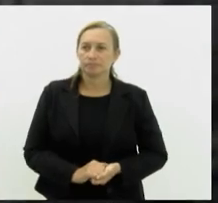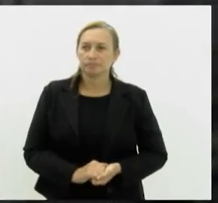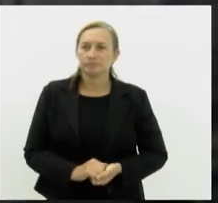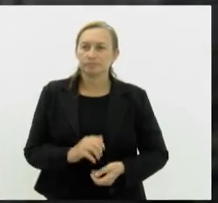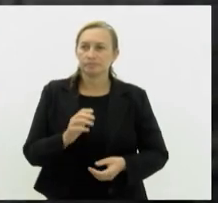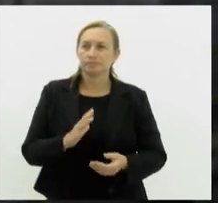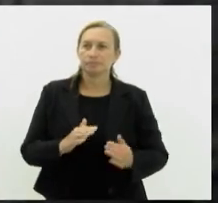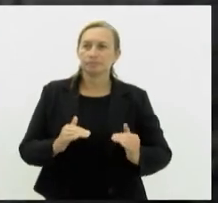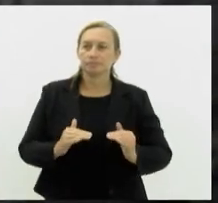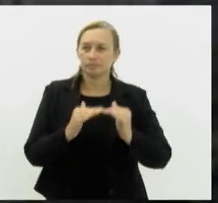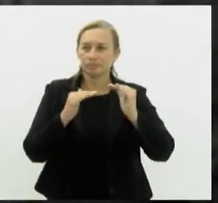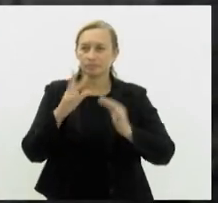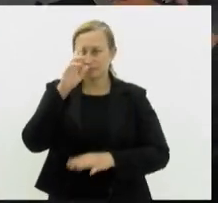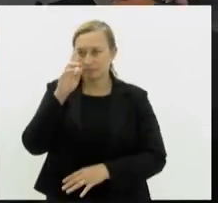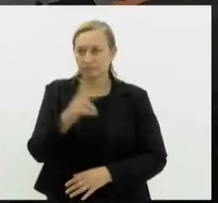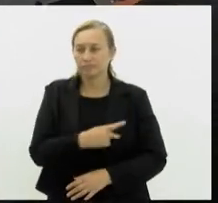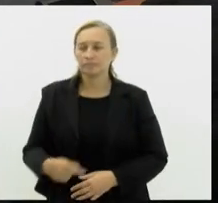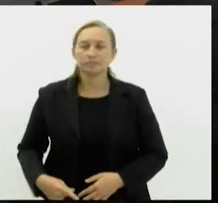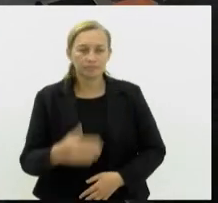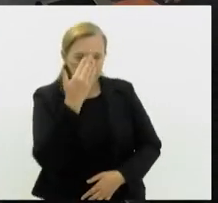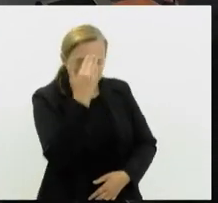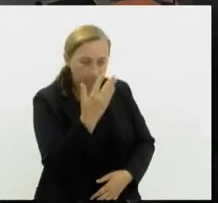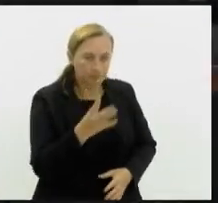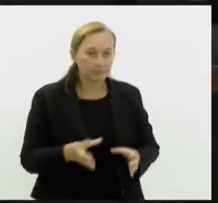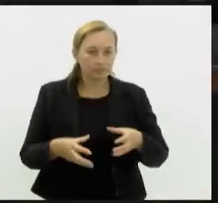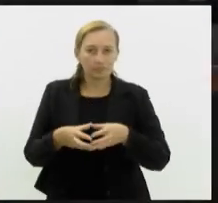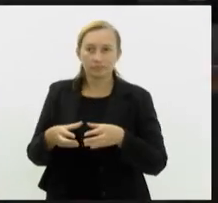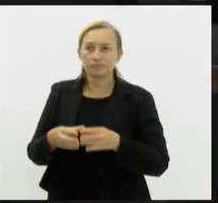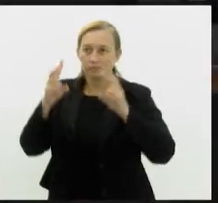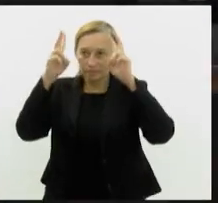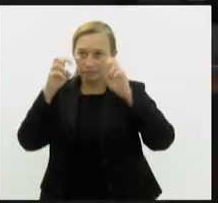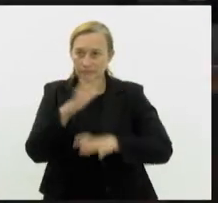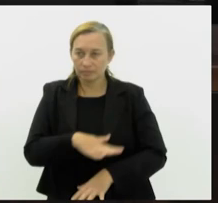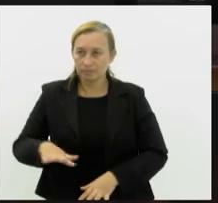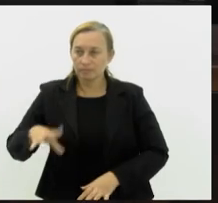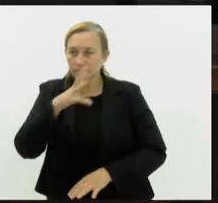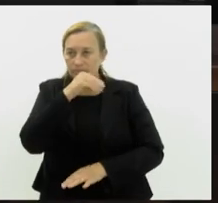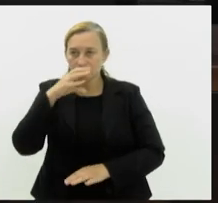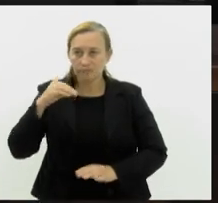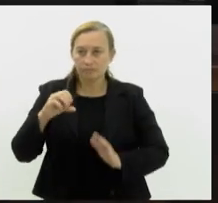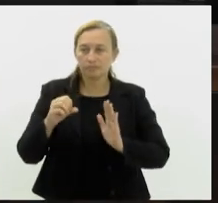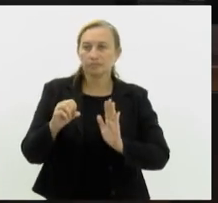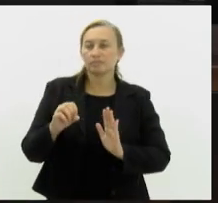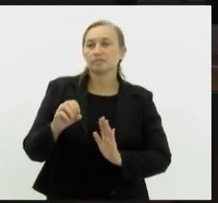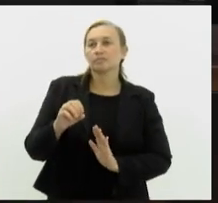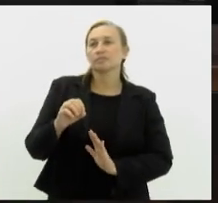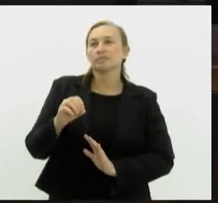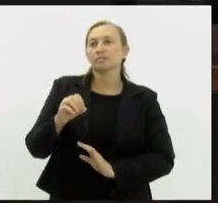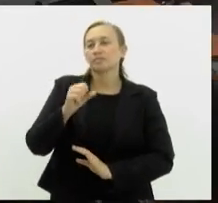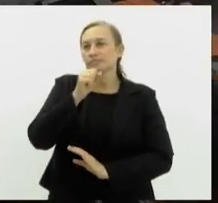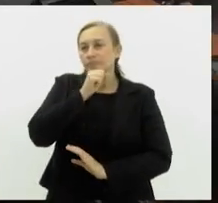Voto favorável, presidente. Obrigado. Pela Comissão de Assuntos da Criança e Adolescente e Idoso, deputado Munir Neto.